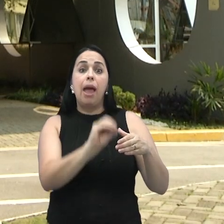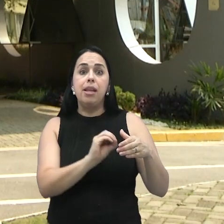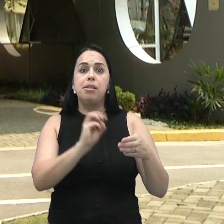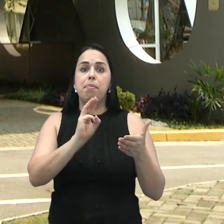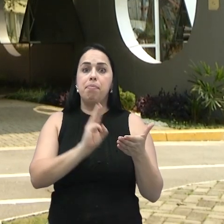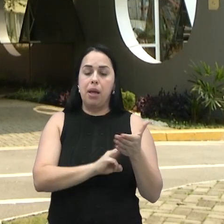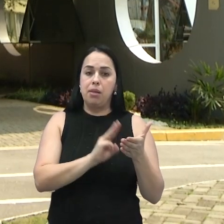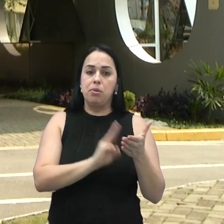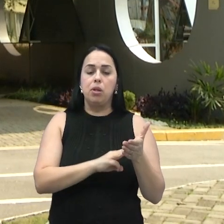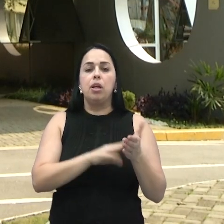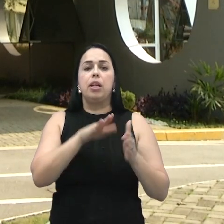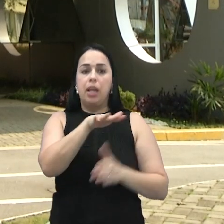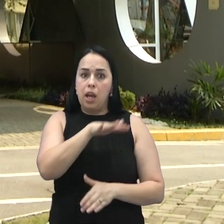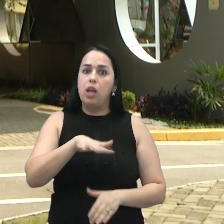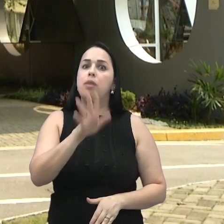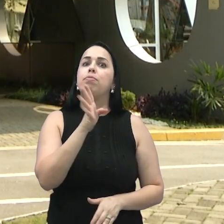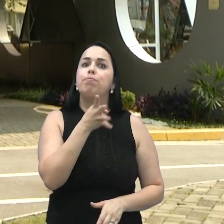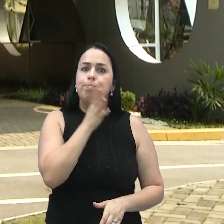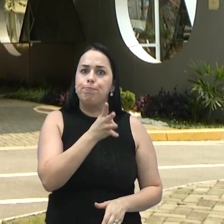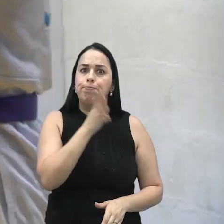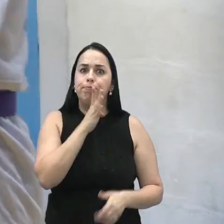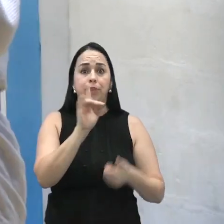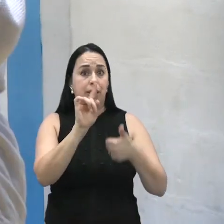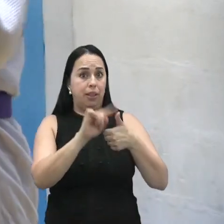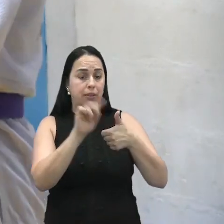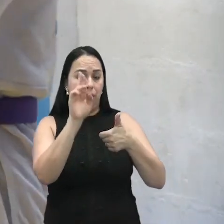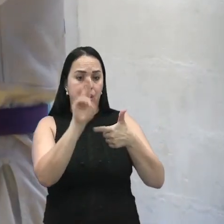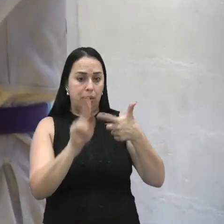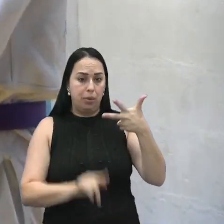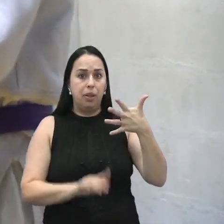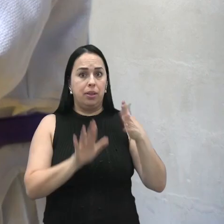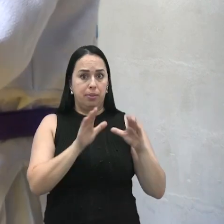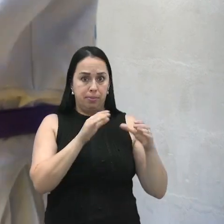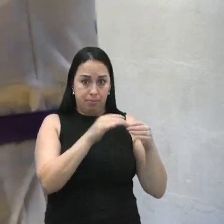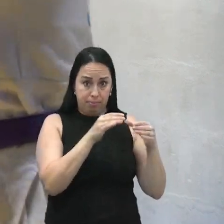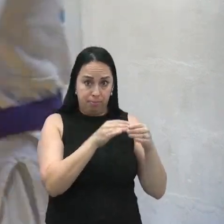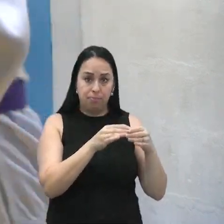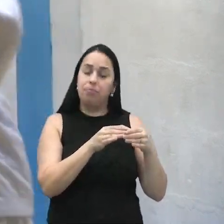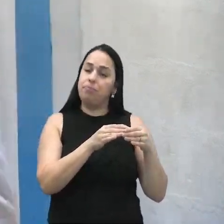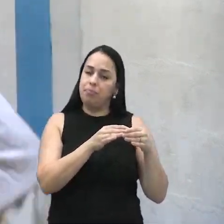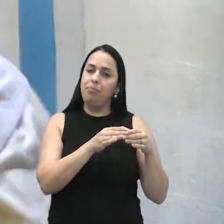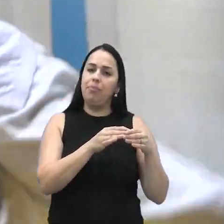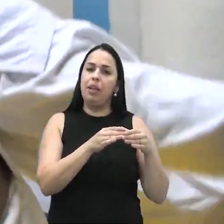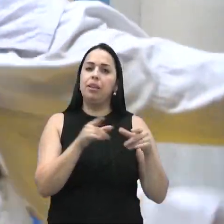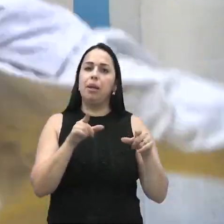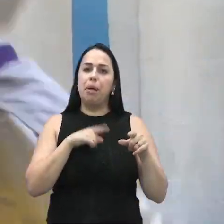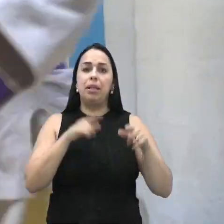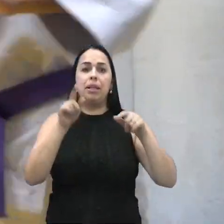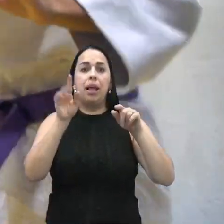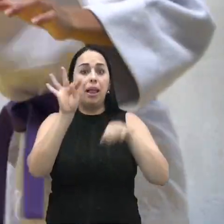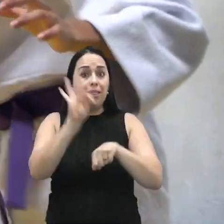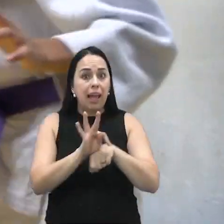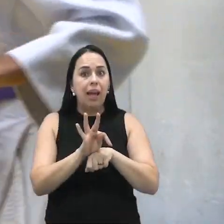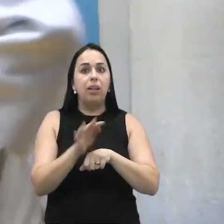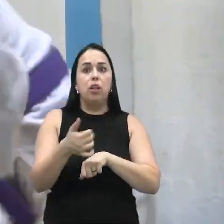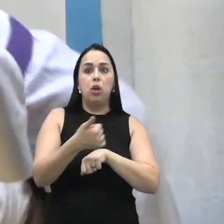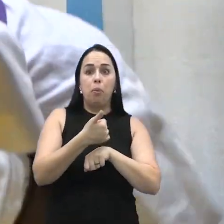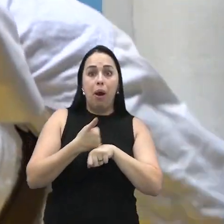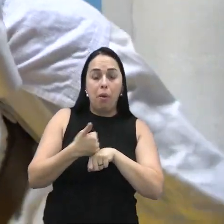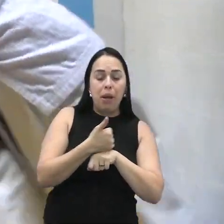por 10 membros com conhecimento na área, divididos em 2 turmas, que terão a competência